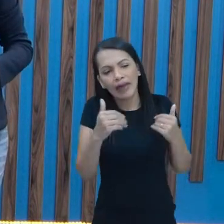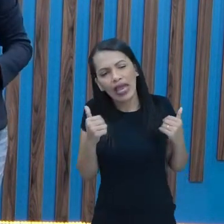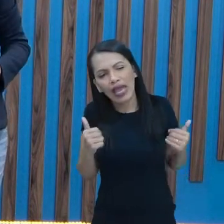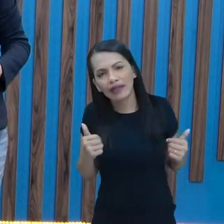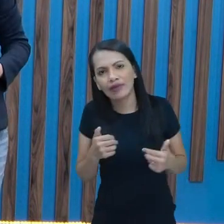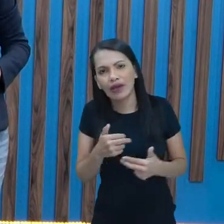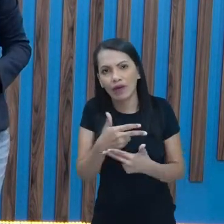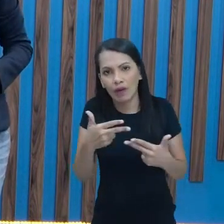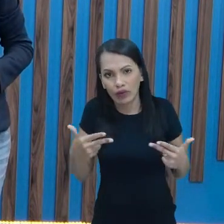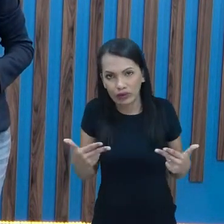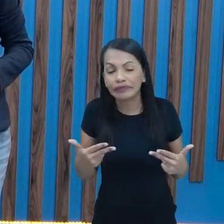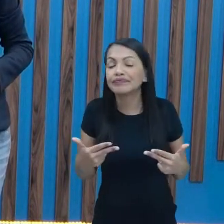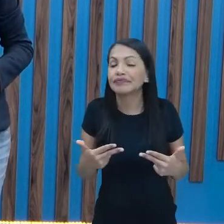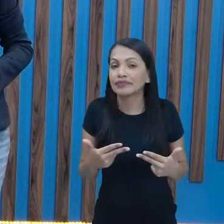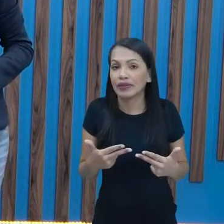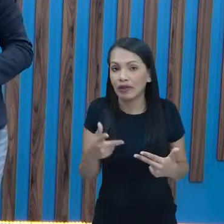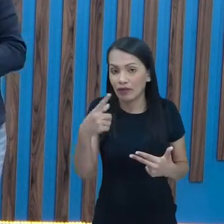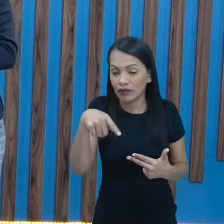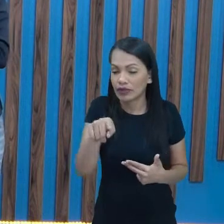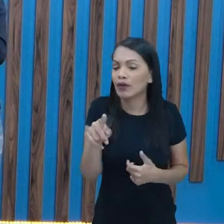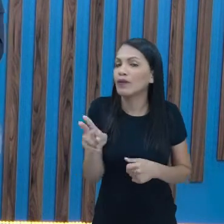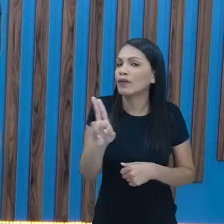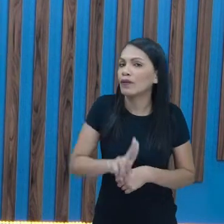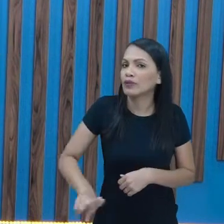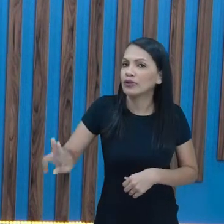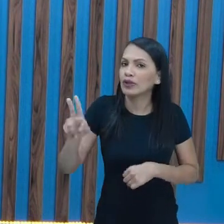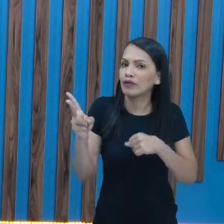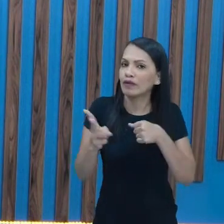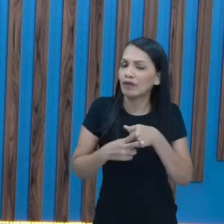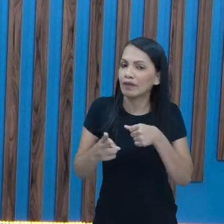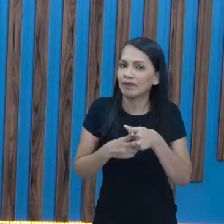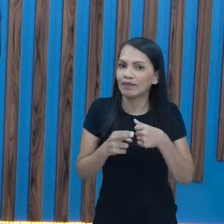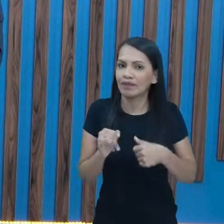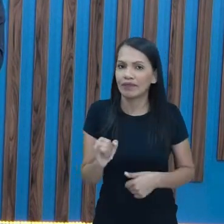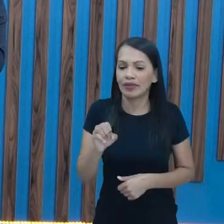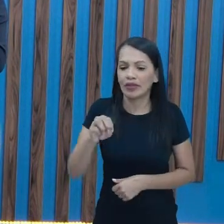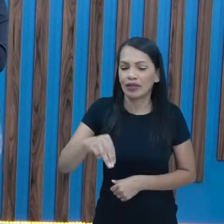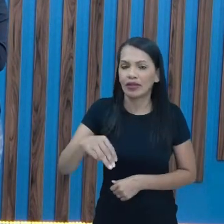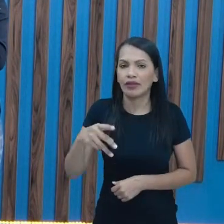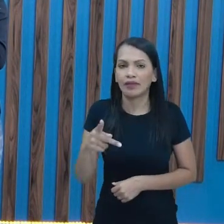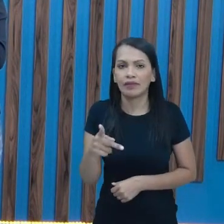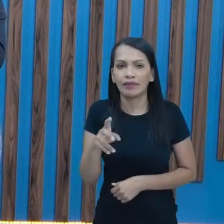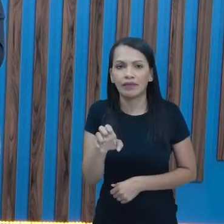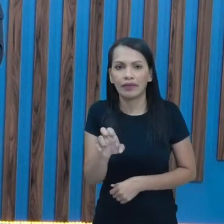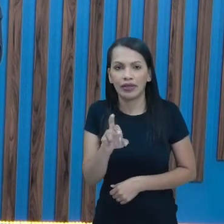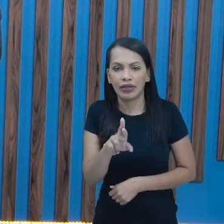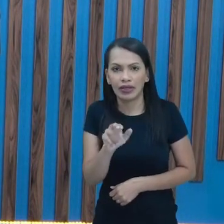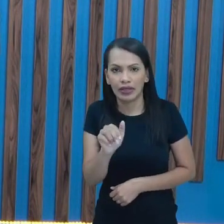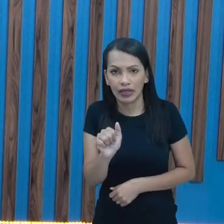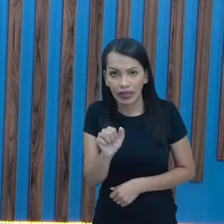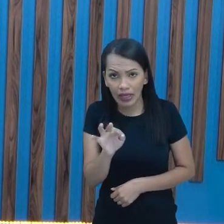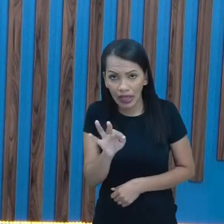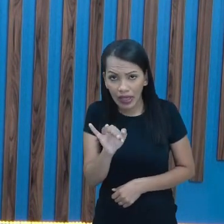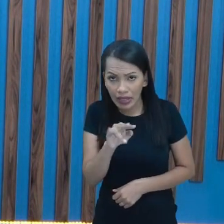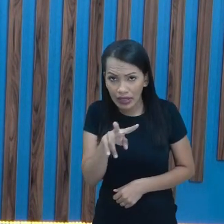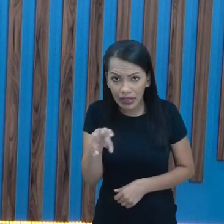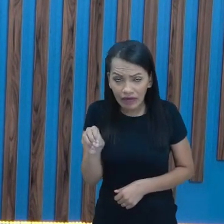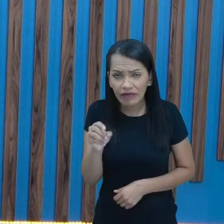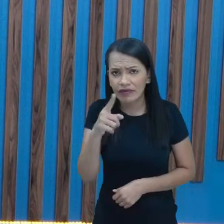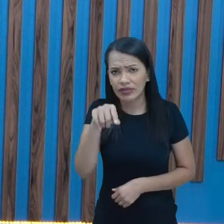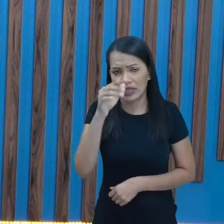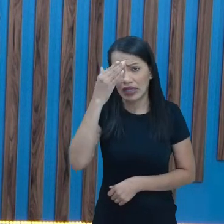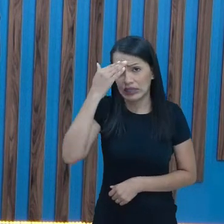você está utilizando o verbo no imperativo. Quem é que utiliza muito o verbo no imperativo conosco? Quem